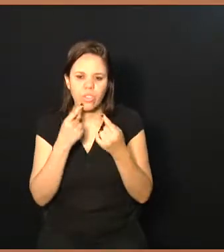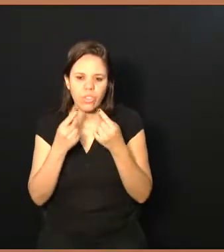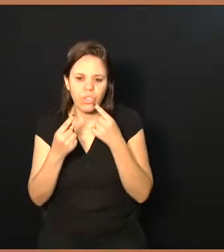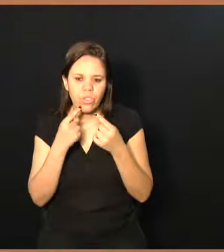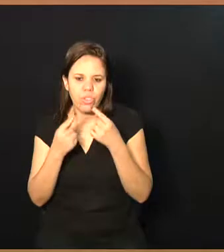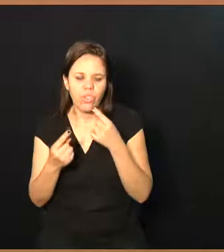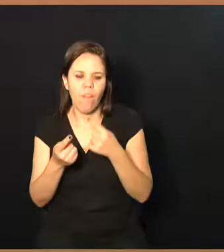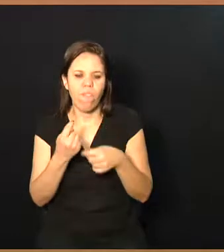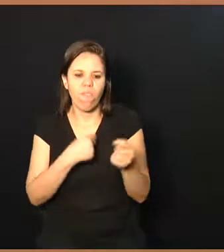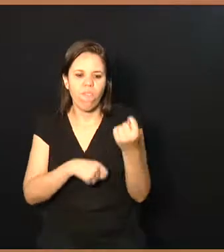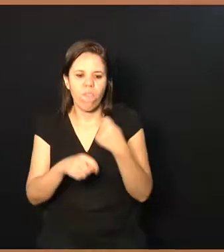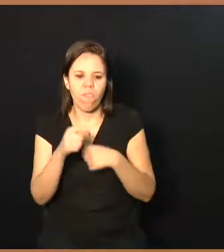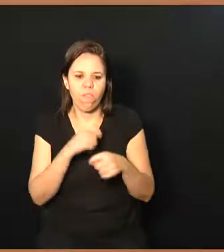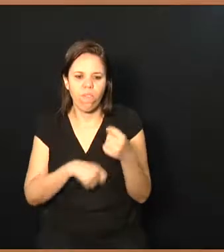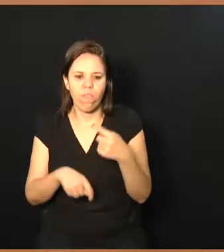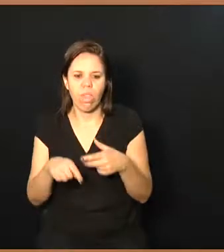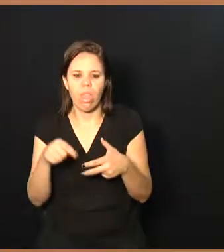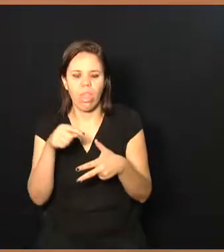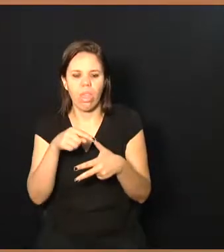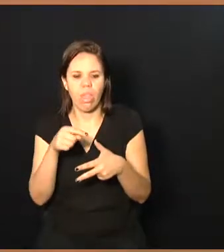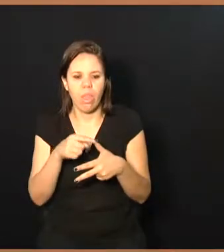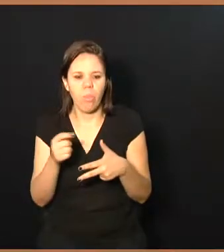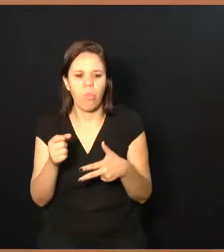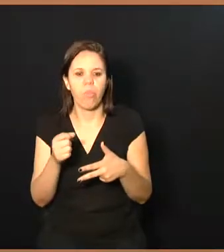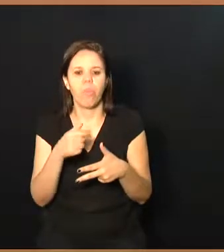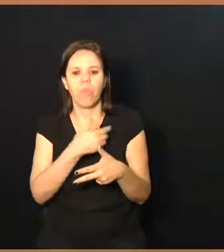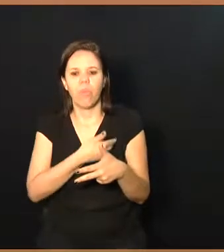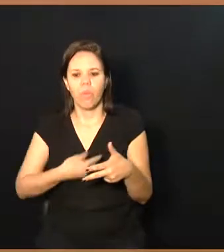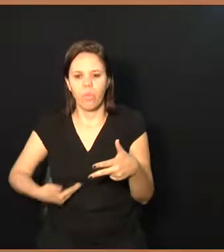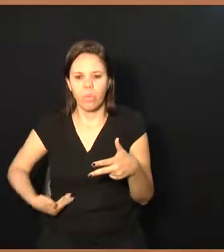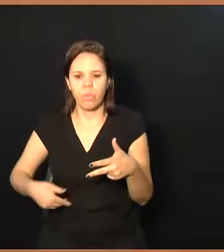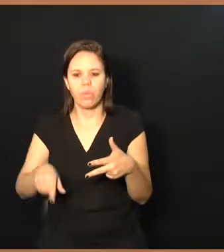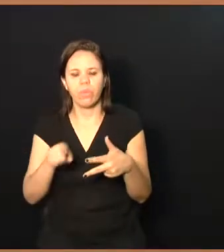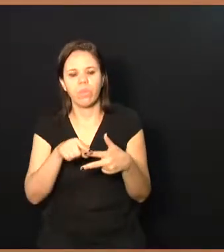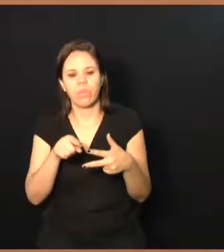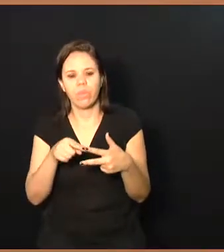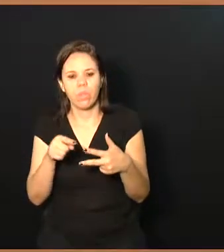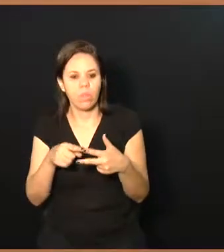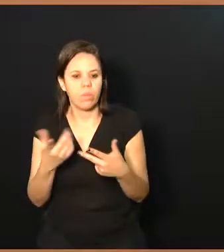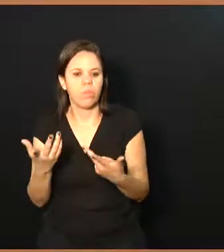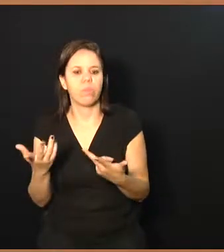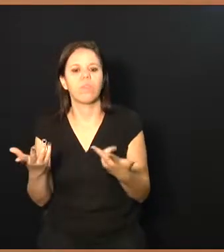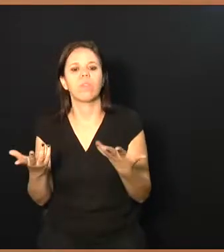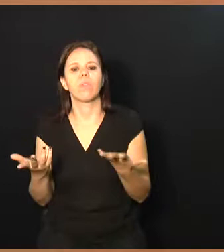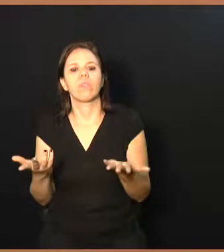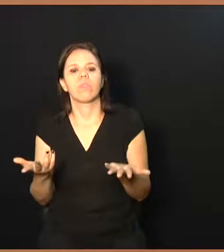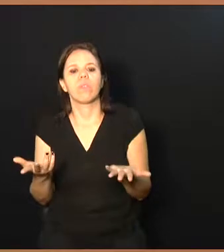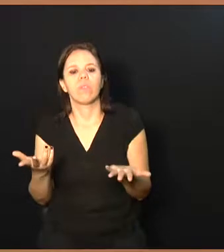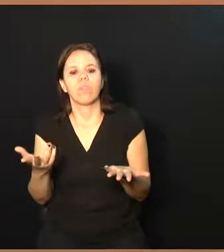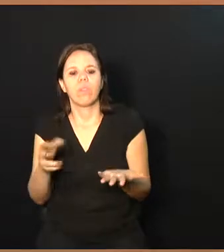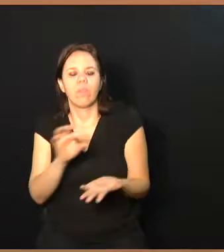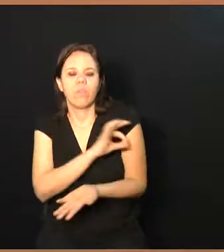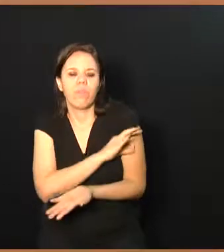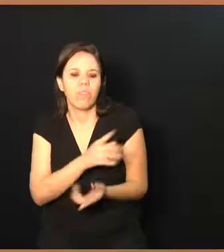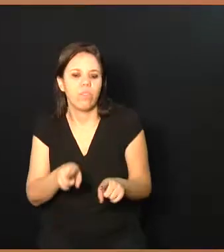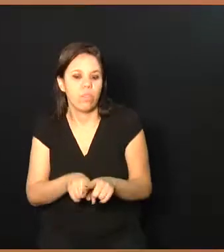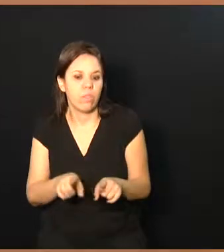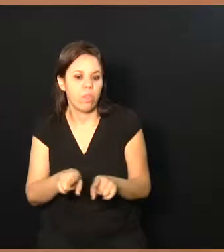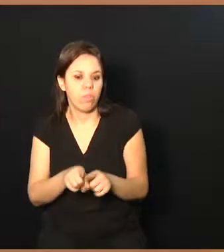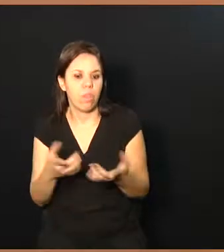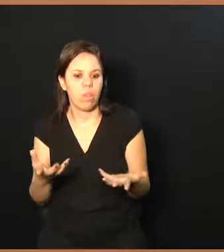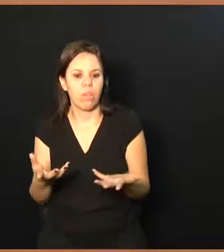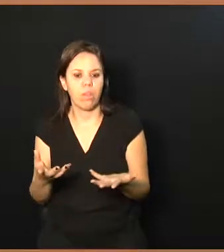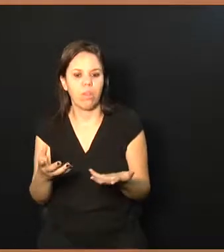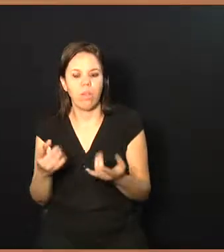poder executivo, do poder público com as empresas privadas, com incentivos fiscais, enfim, com atrativos para